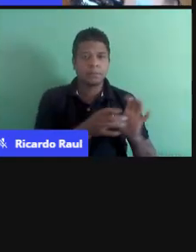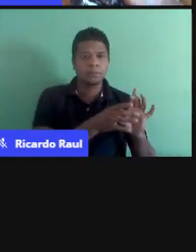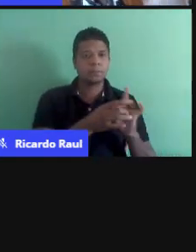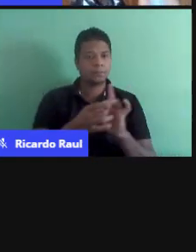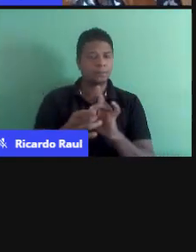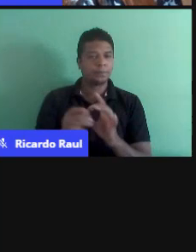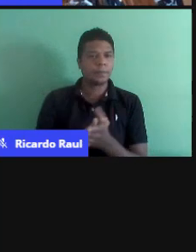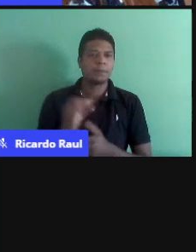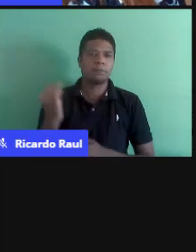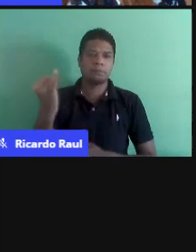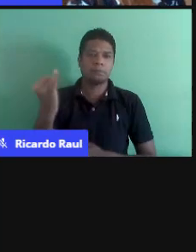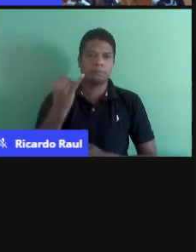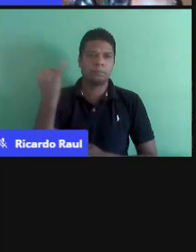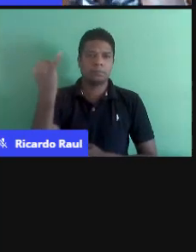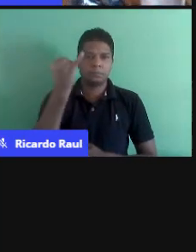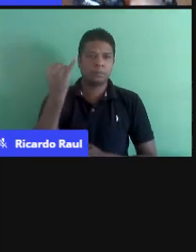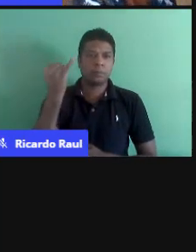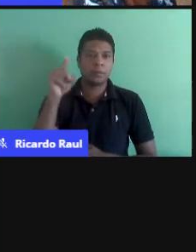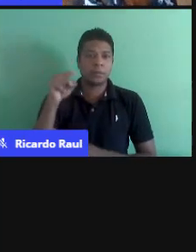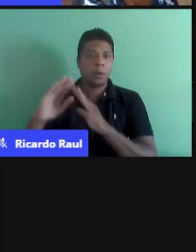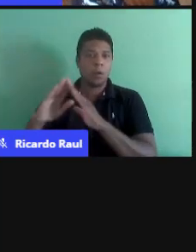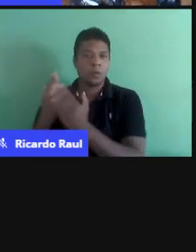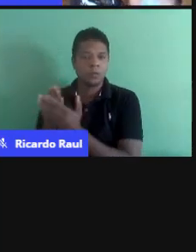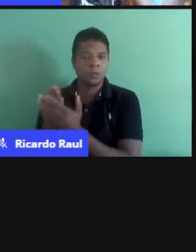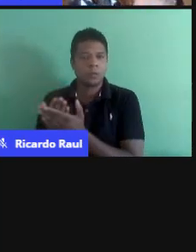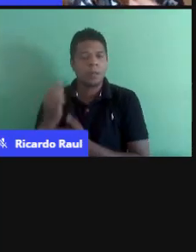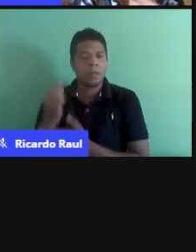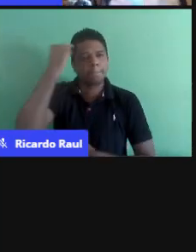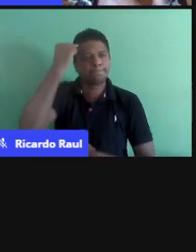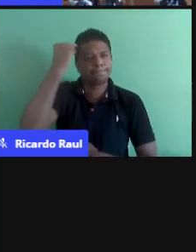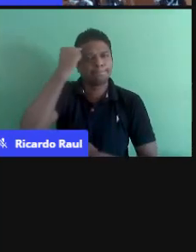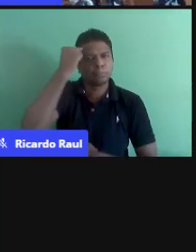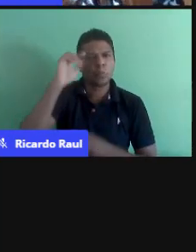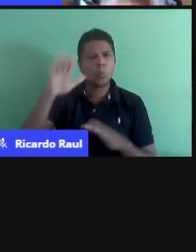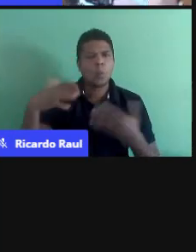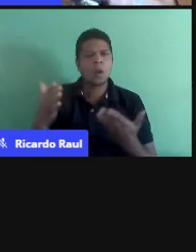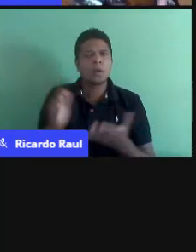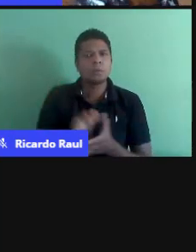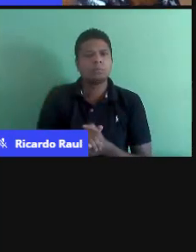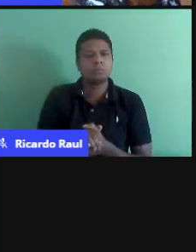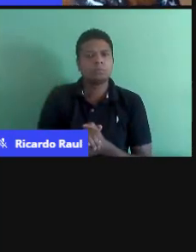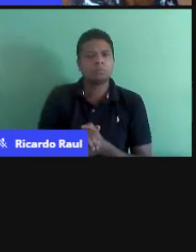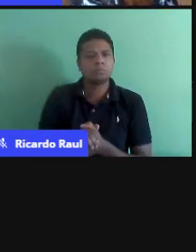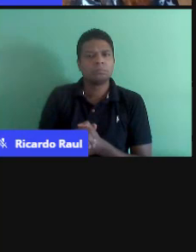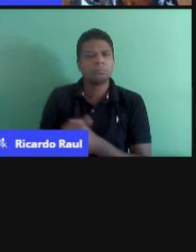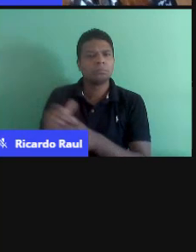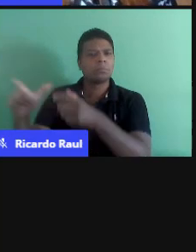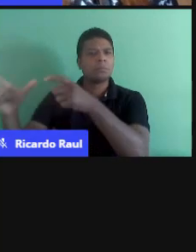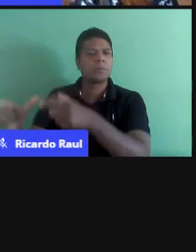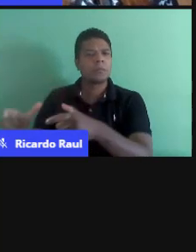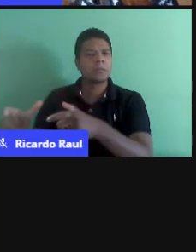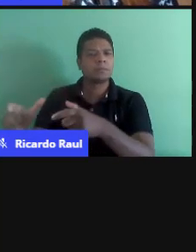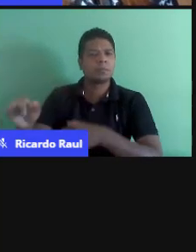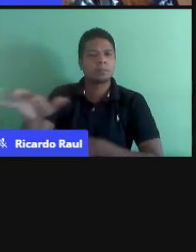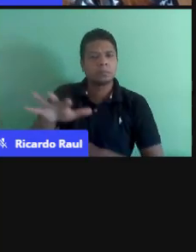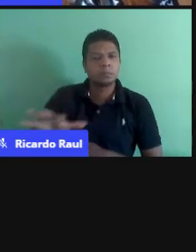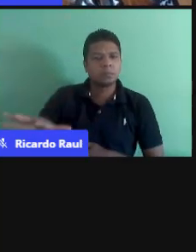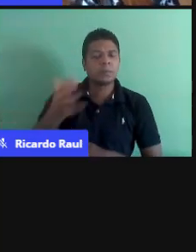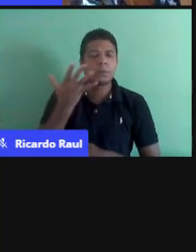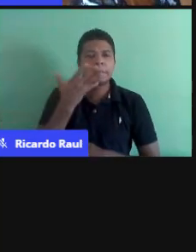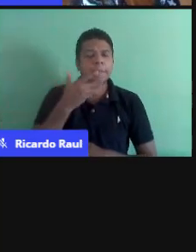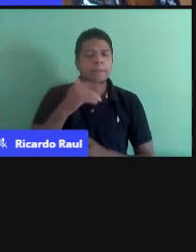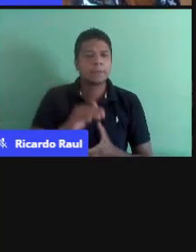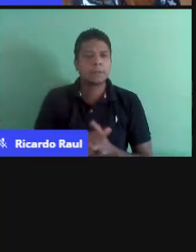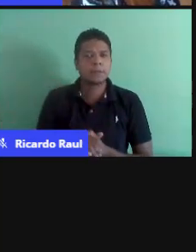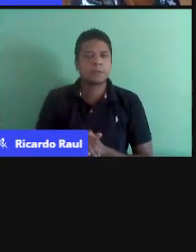é importante que a escola repense qual espaço está dando ao desenho da criança,